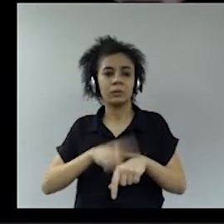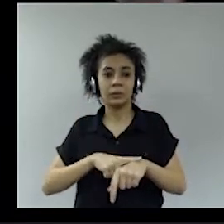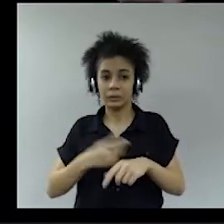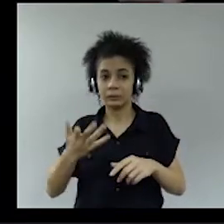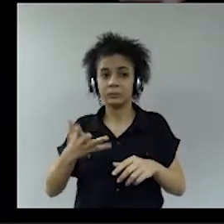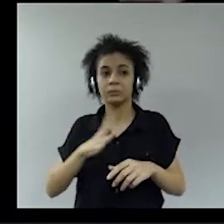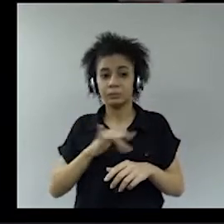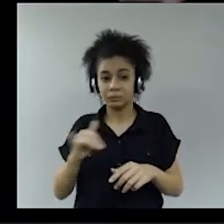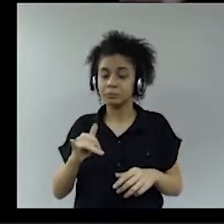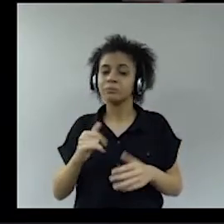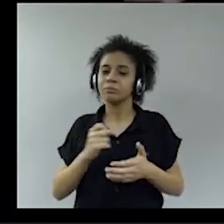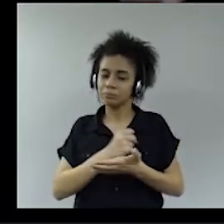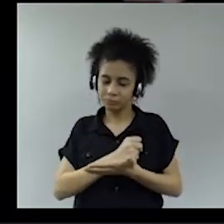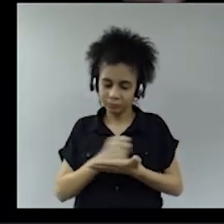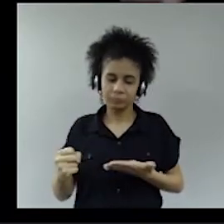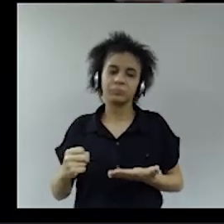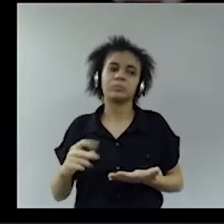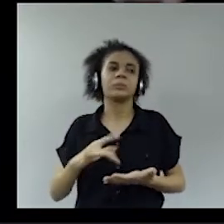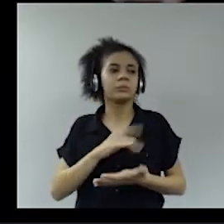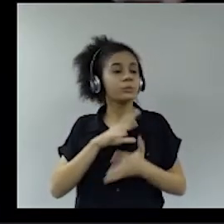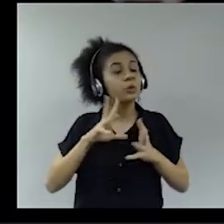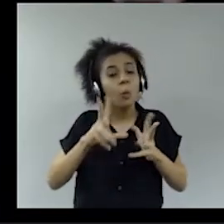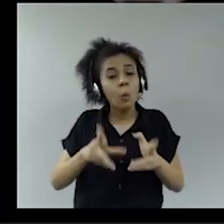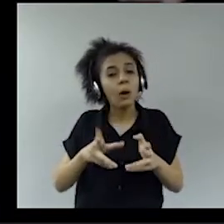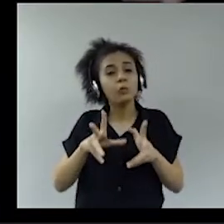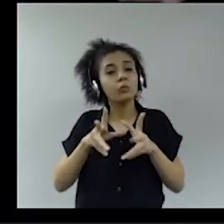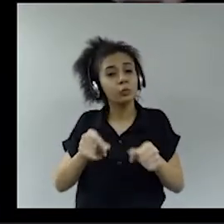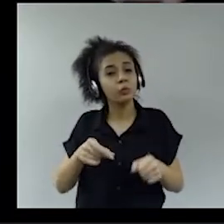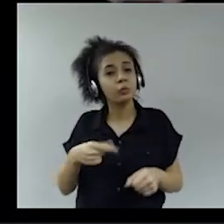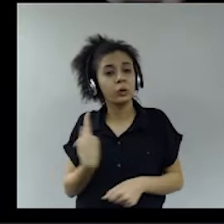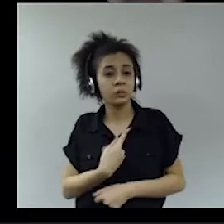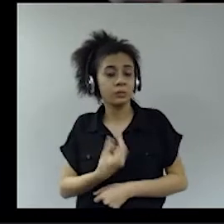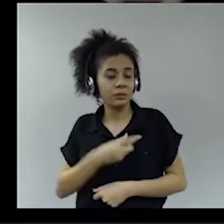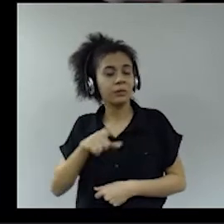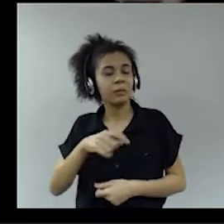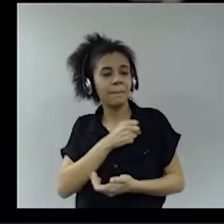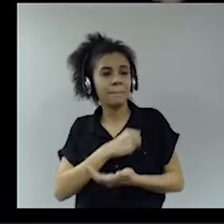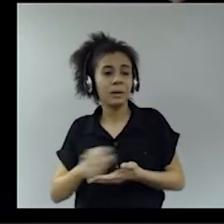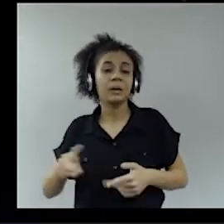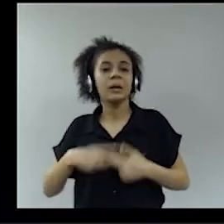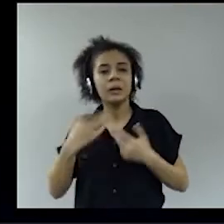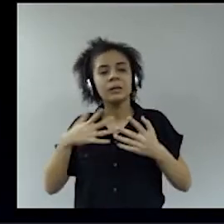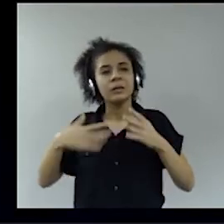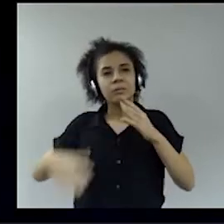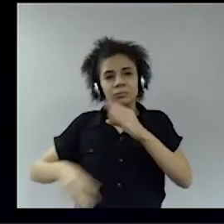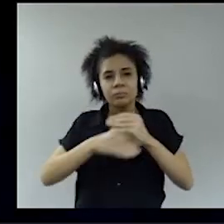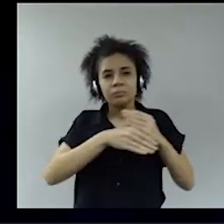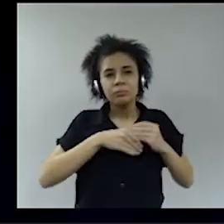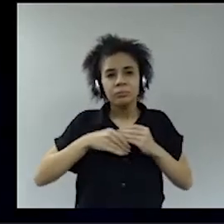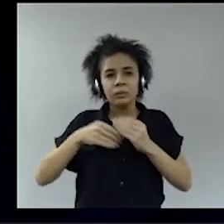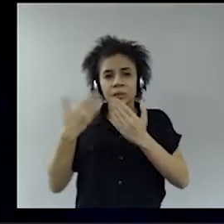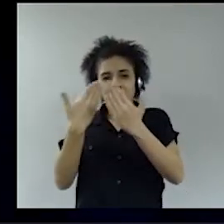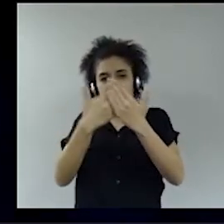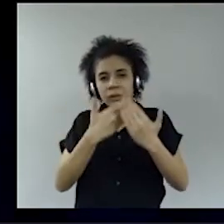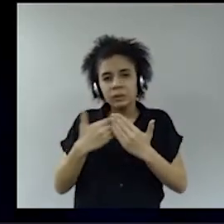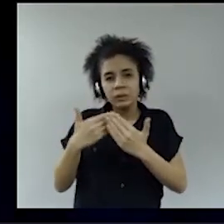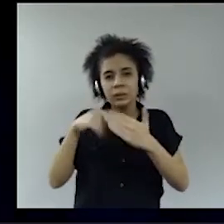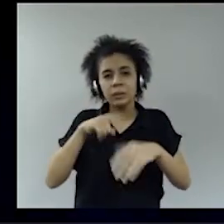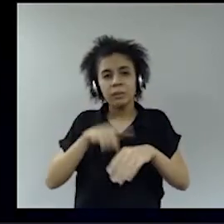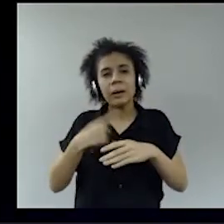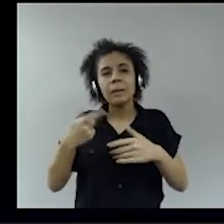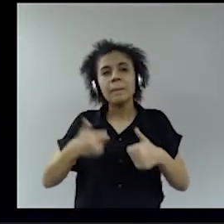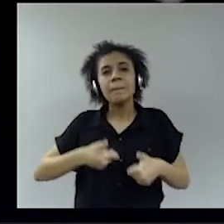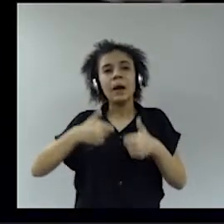passar como tudo na vida passa, e nós vamos poder, talvez, fazer um apanhado dessa situação de uma forma mais